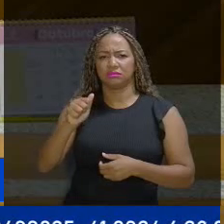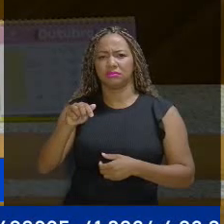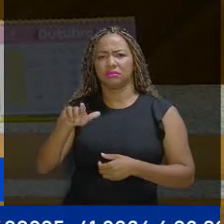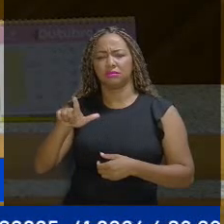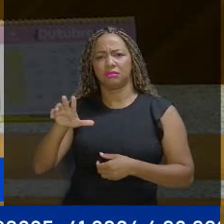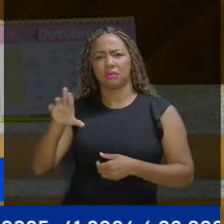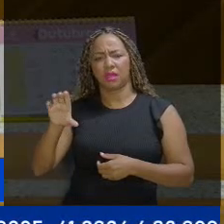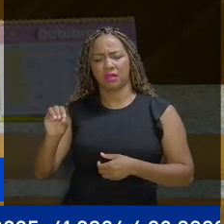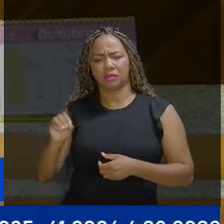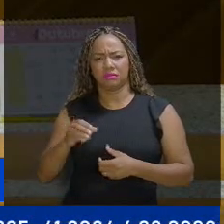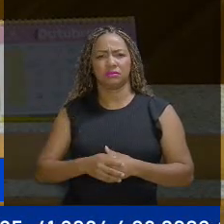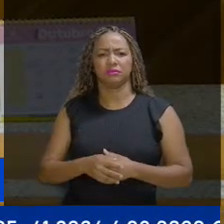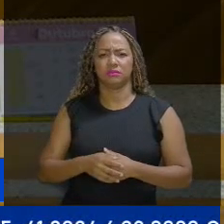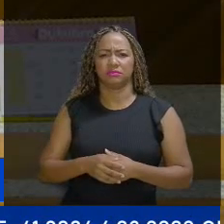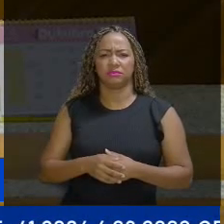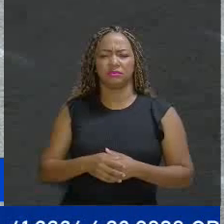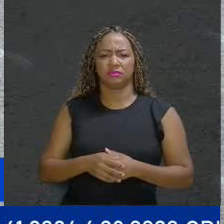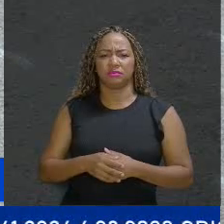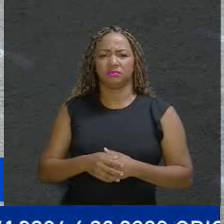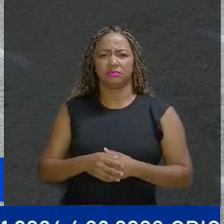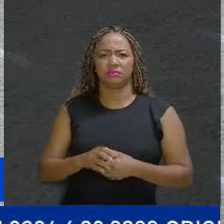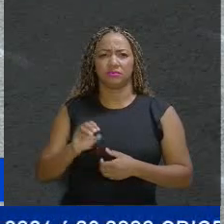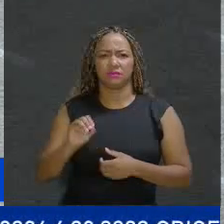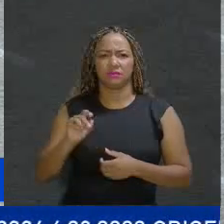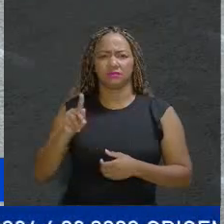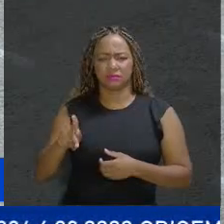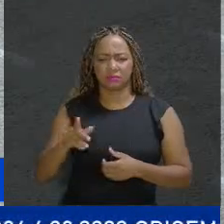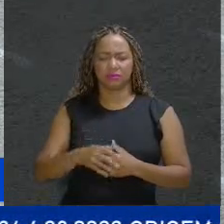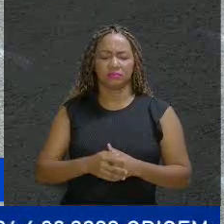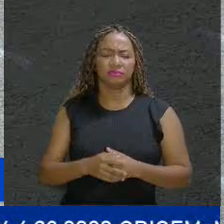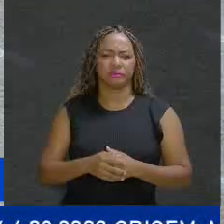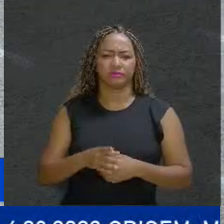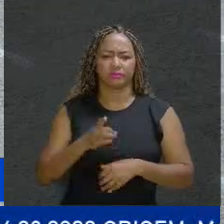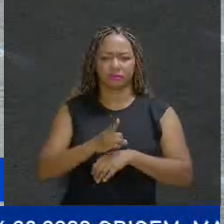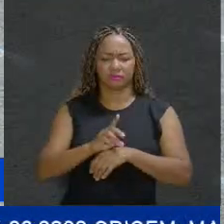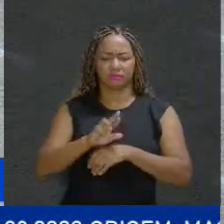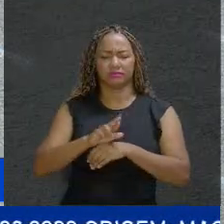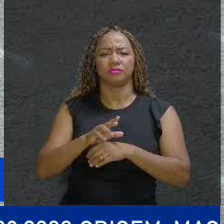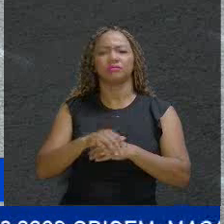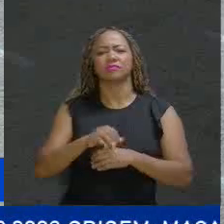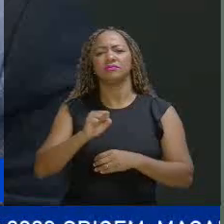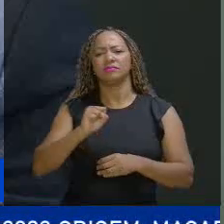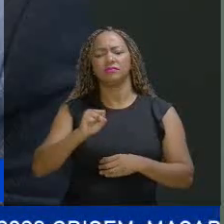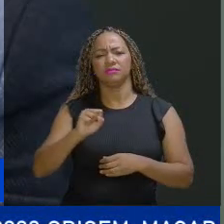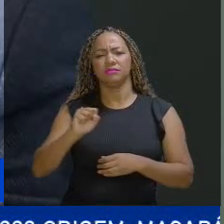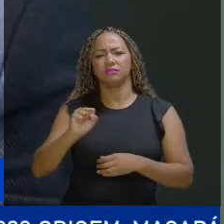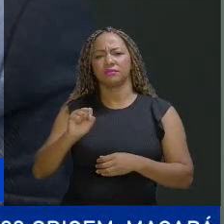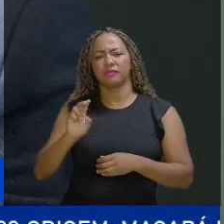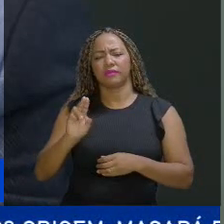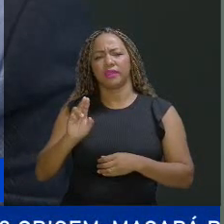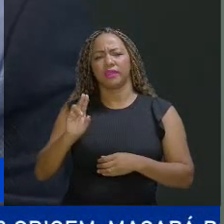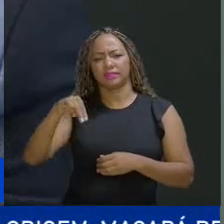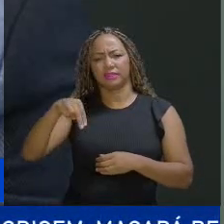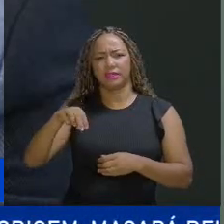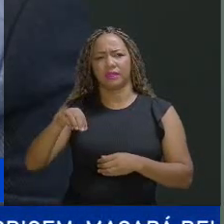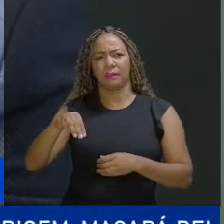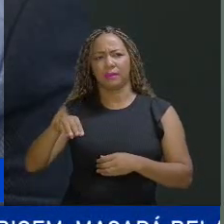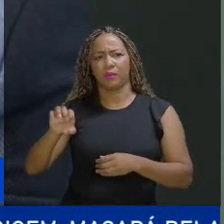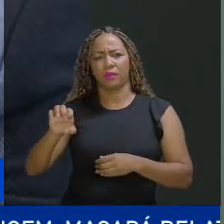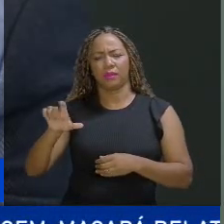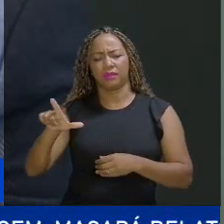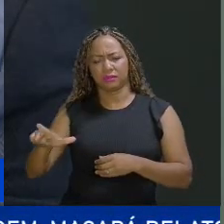Então, não me considero suspeito. Ok. Doutor Samuel, Vossa Excelência quer submeter